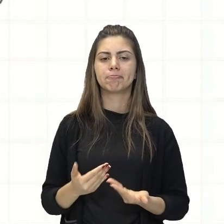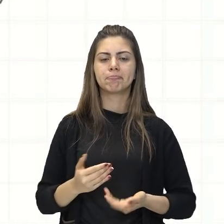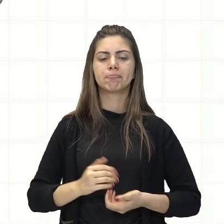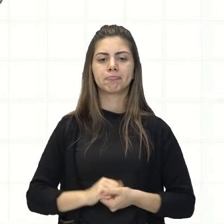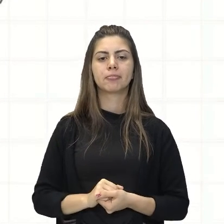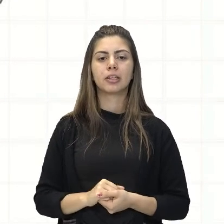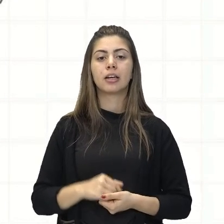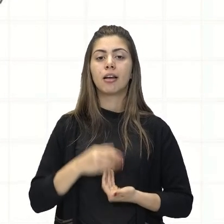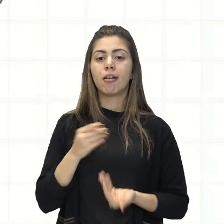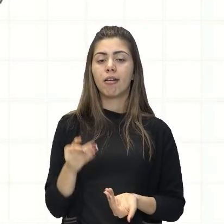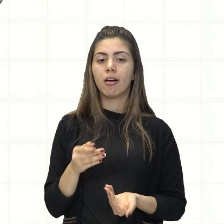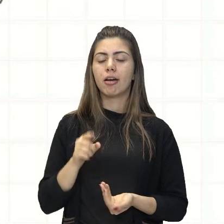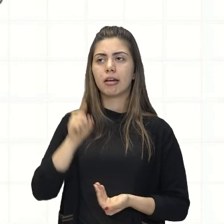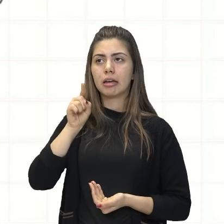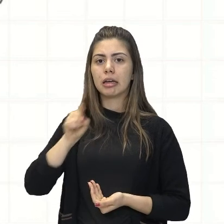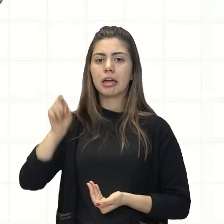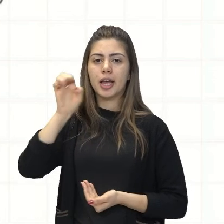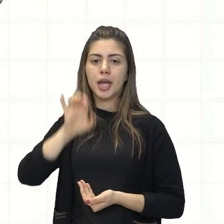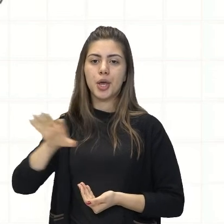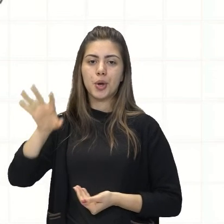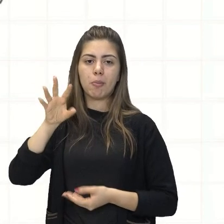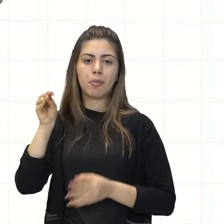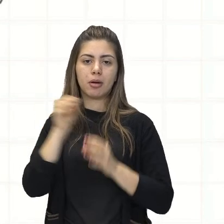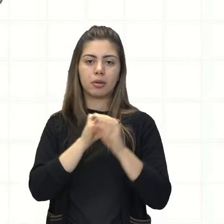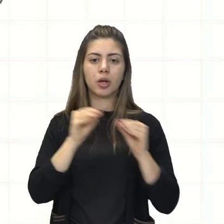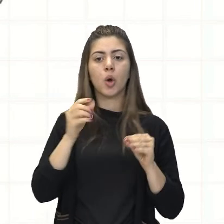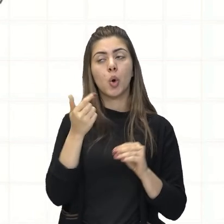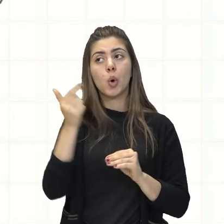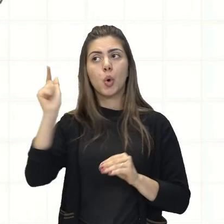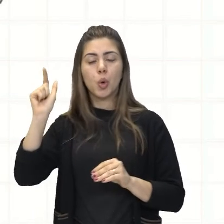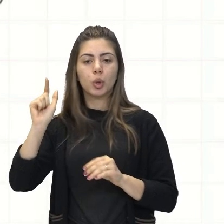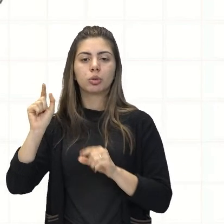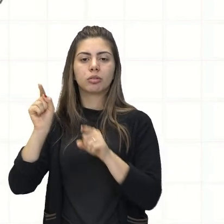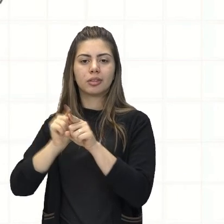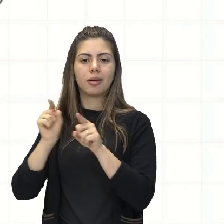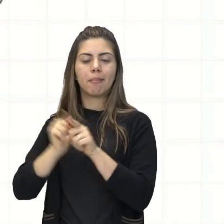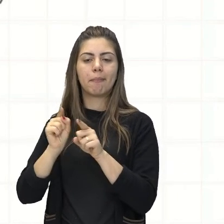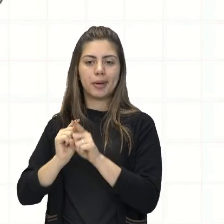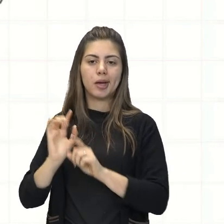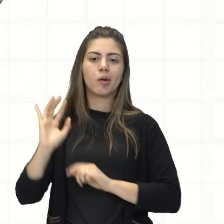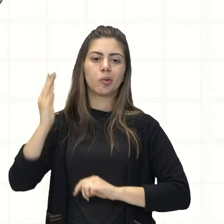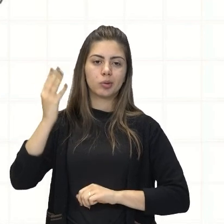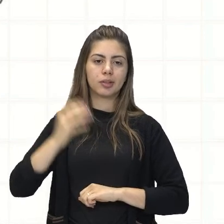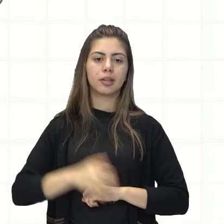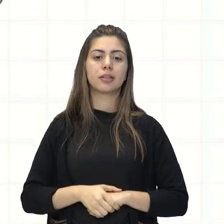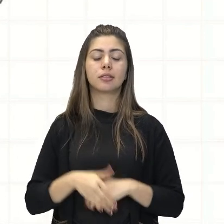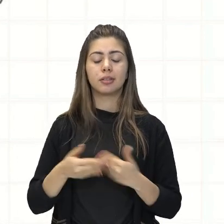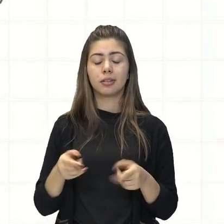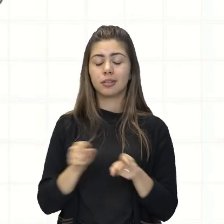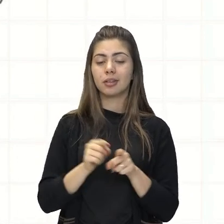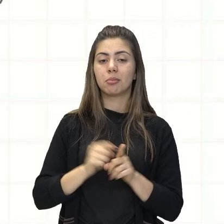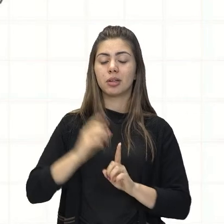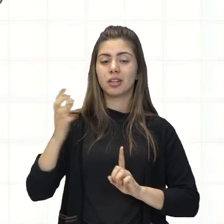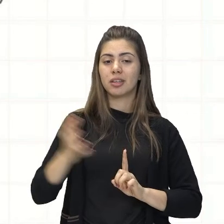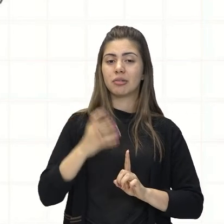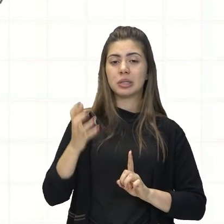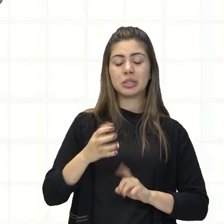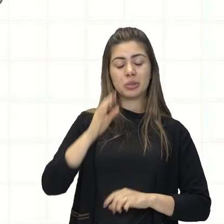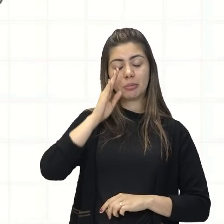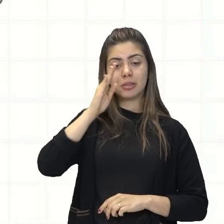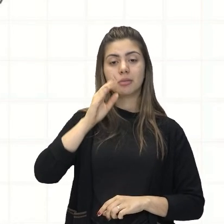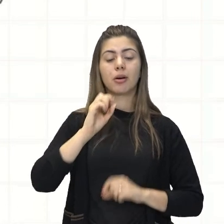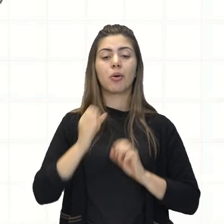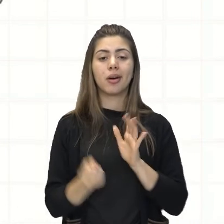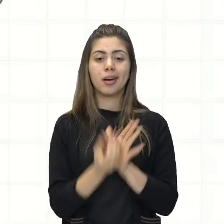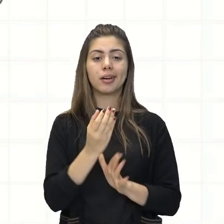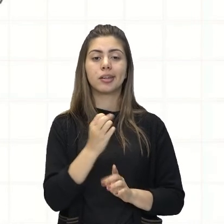a imigração não europeia para o Brasil também vai ocorrer e também desempenhou um papel fundamental na